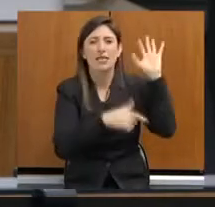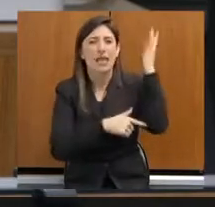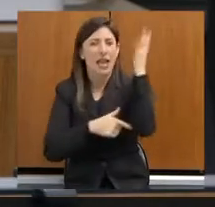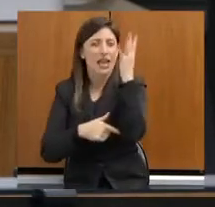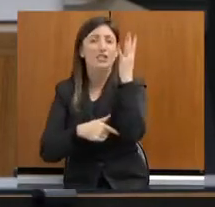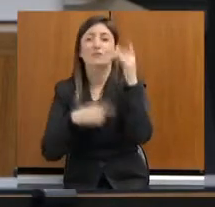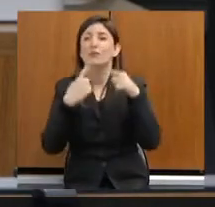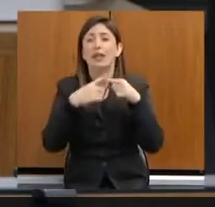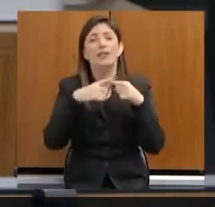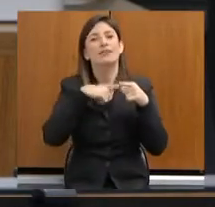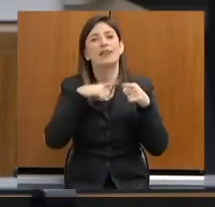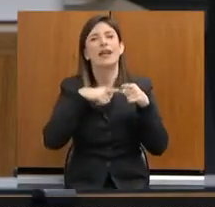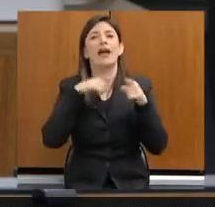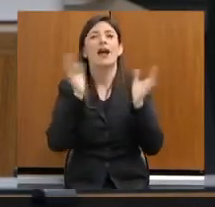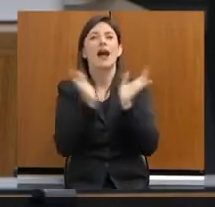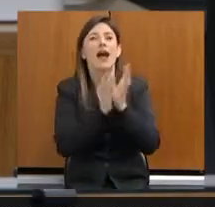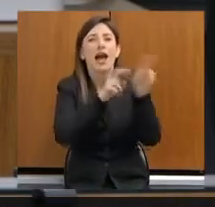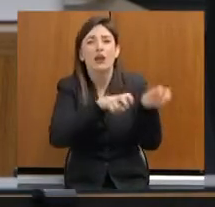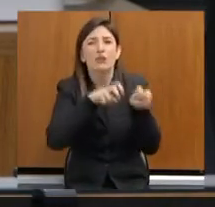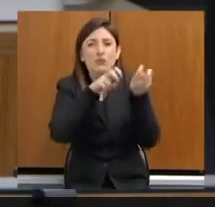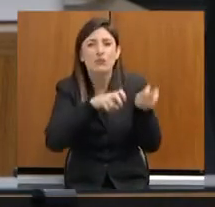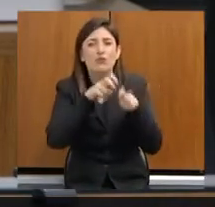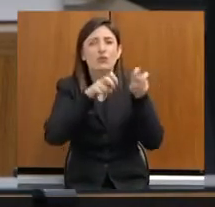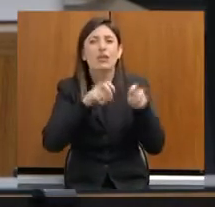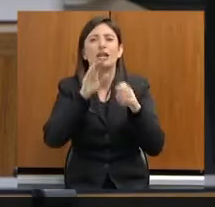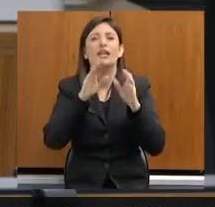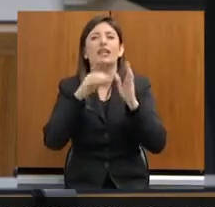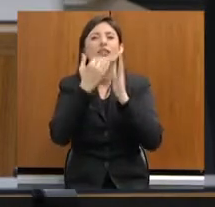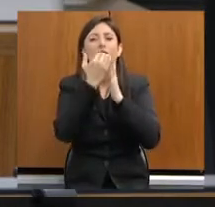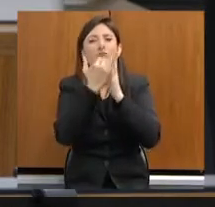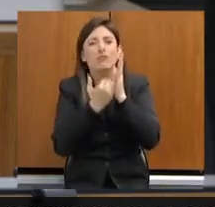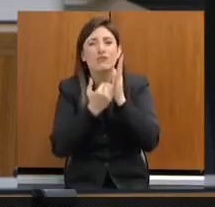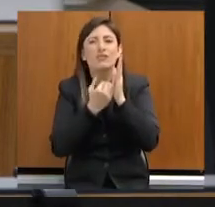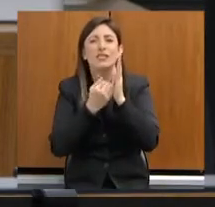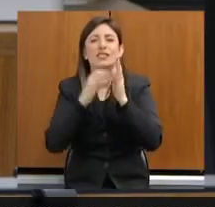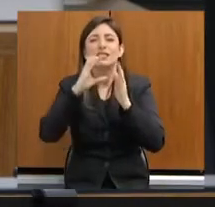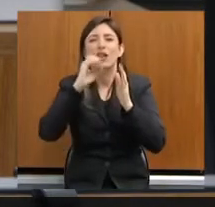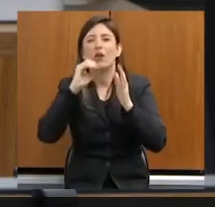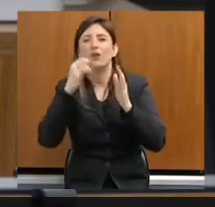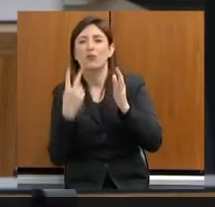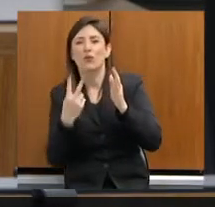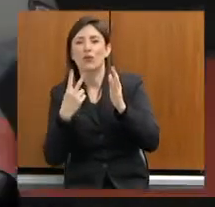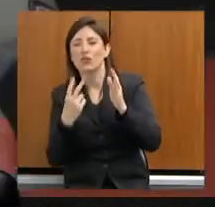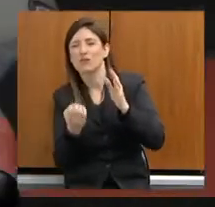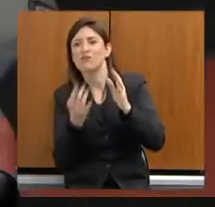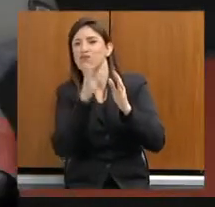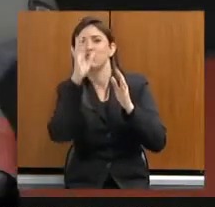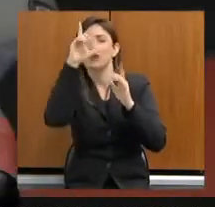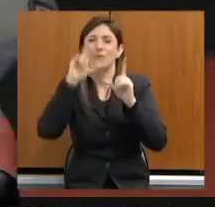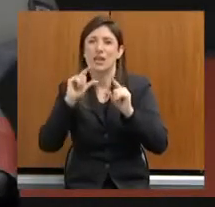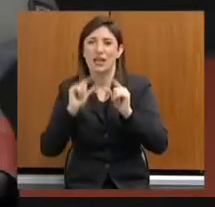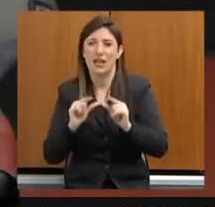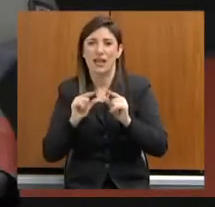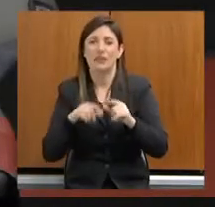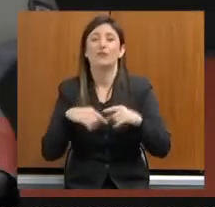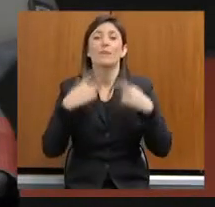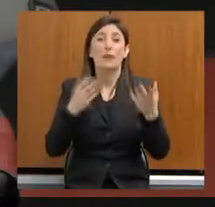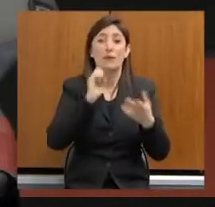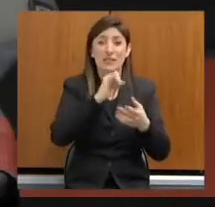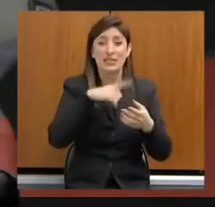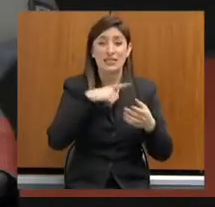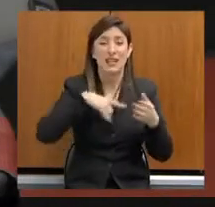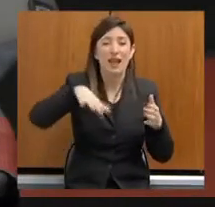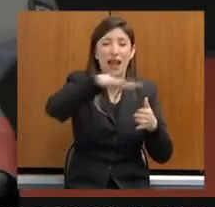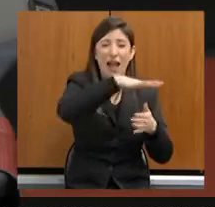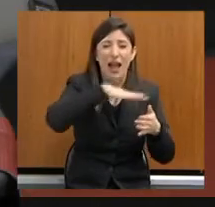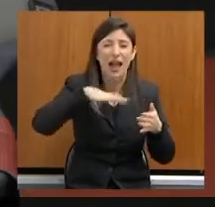Baixo Carbono Pode falar não é fala ele vai gerar carbono país então onde não se gera hoje tem uma área degradada